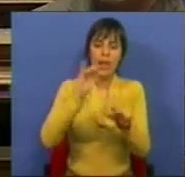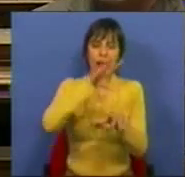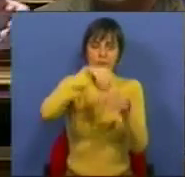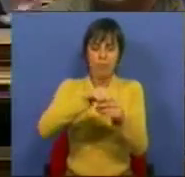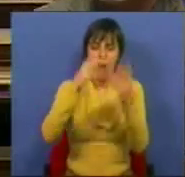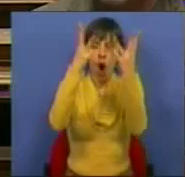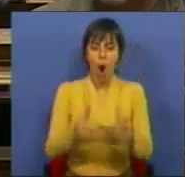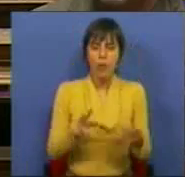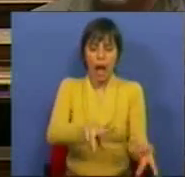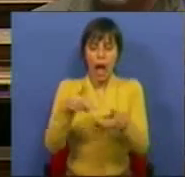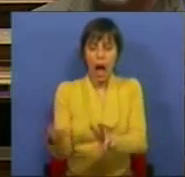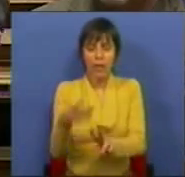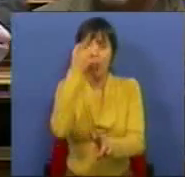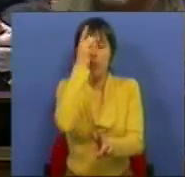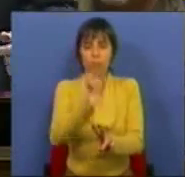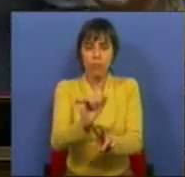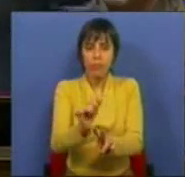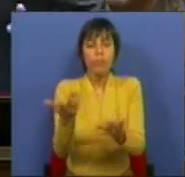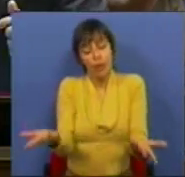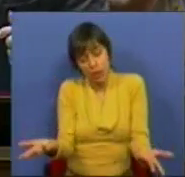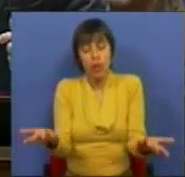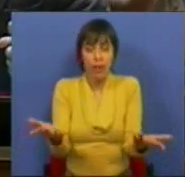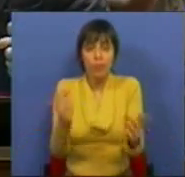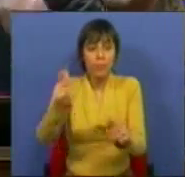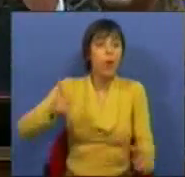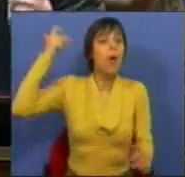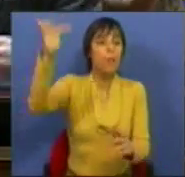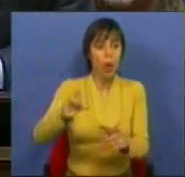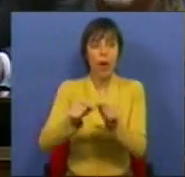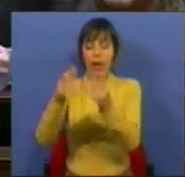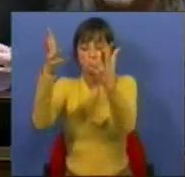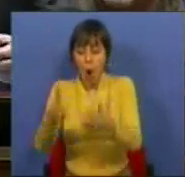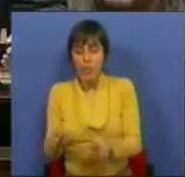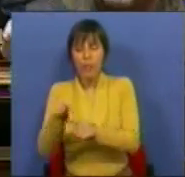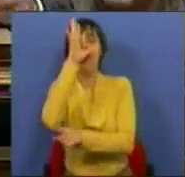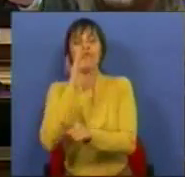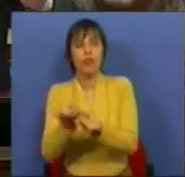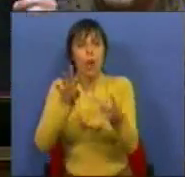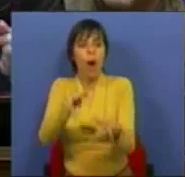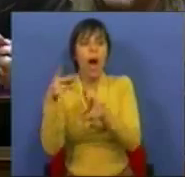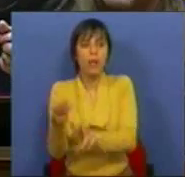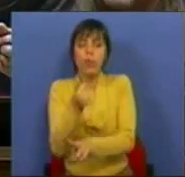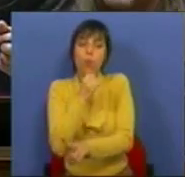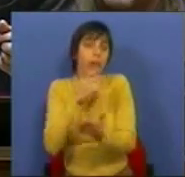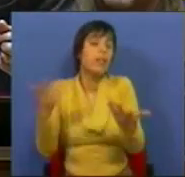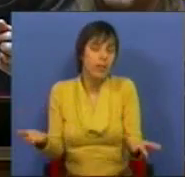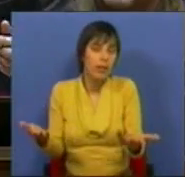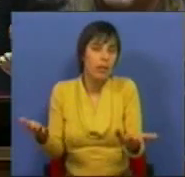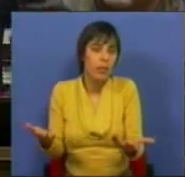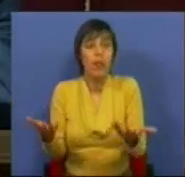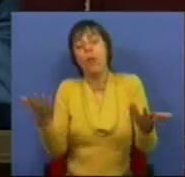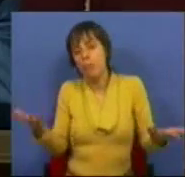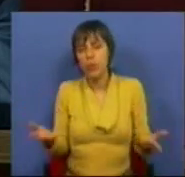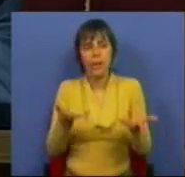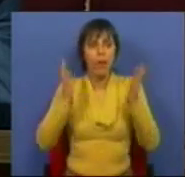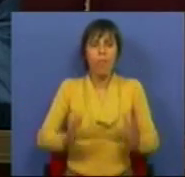Enquadramento Orçamental, alterará o que entender, então também para o ano em sede de Orçamento de Estado, alterará o que entender. E,